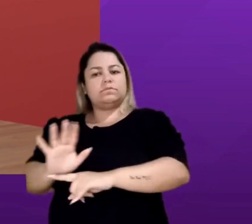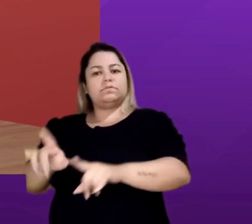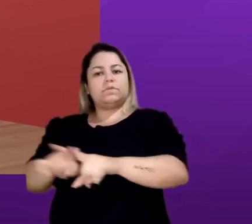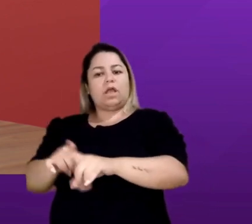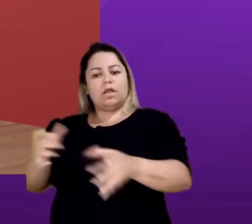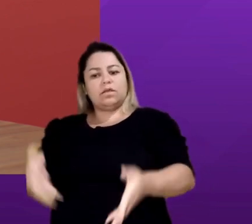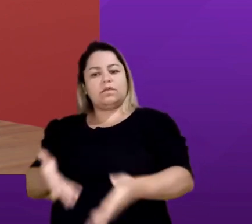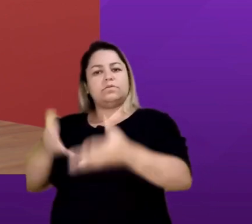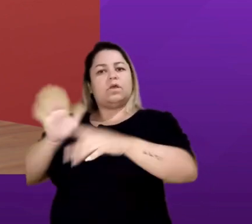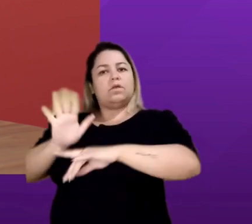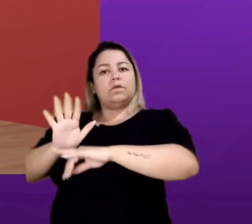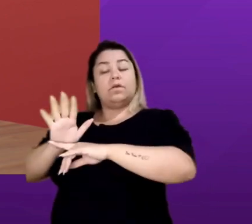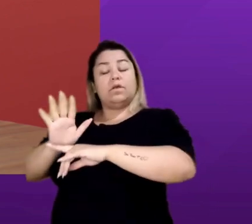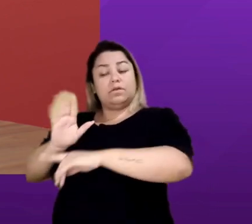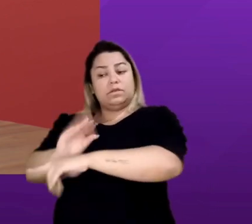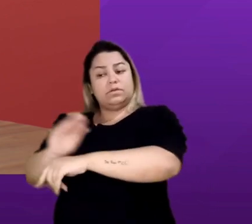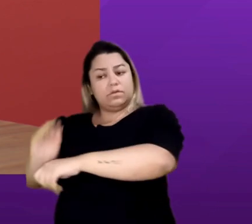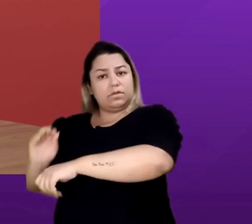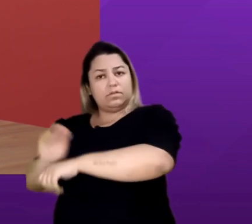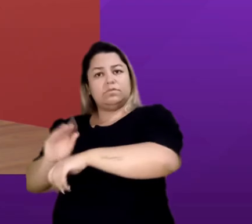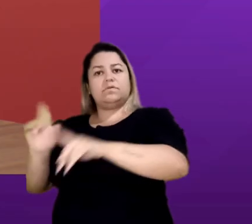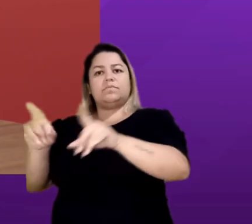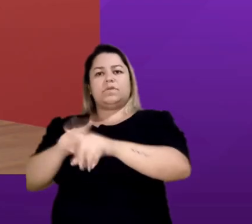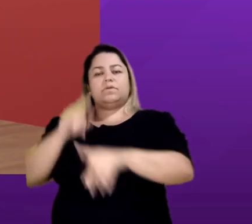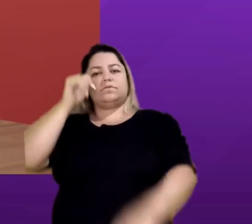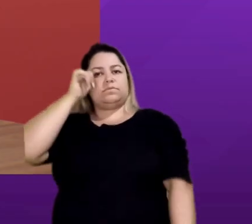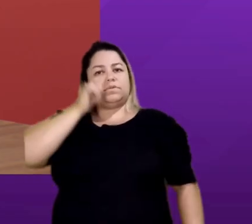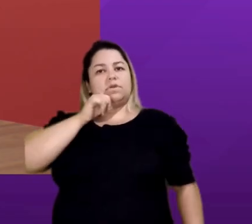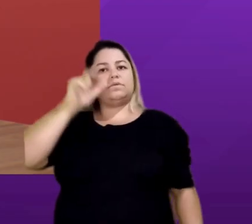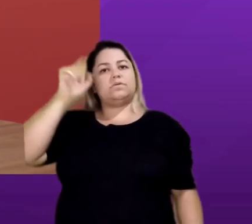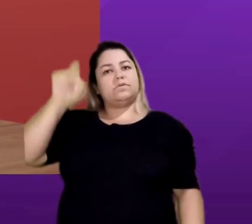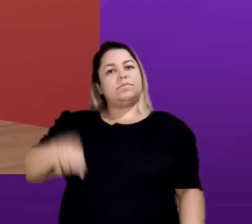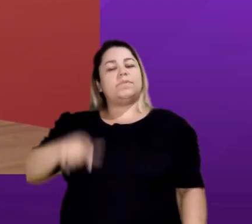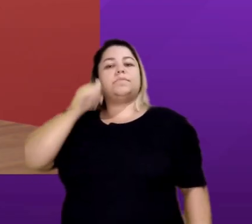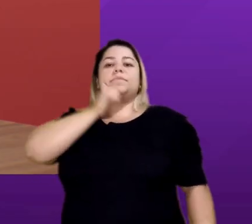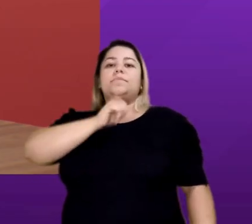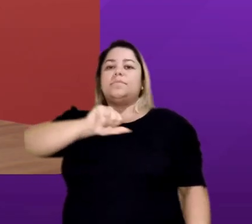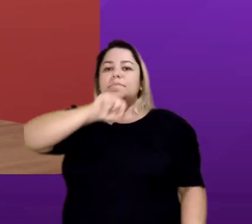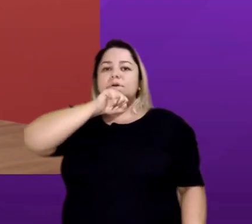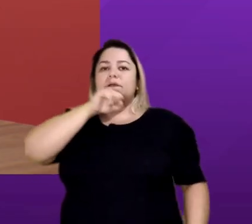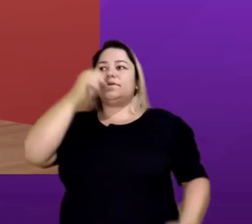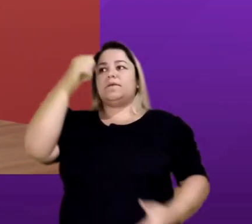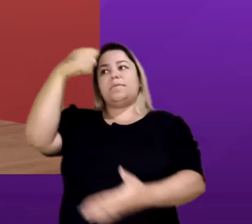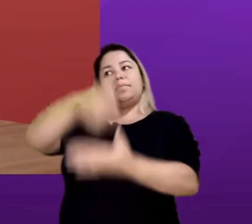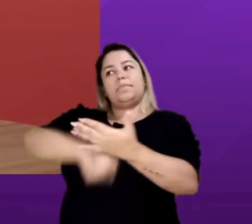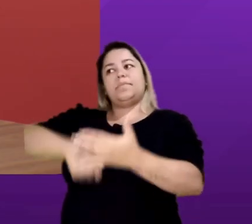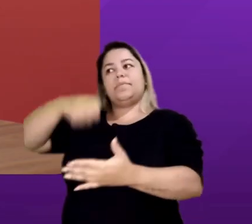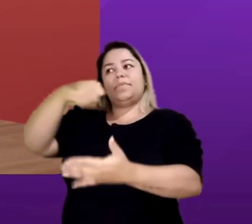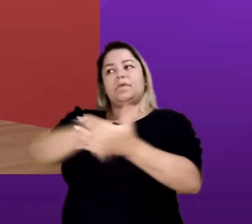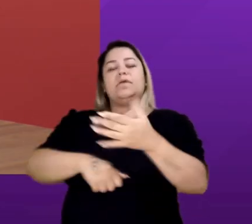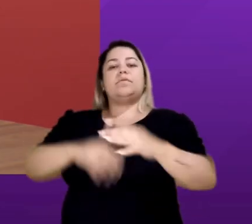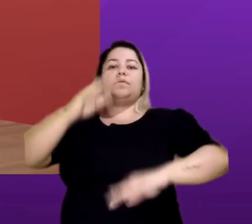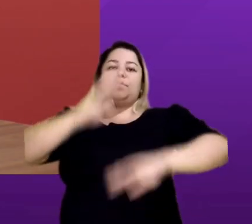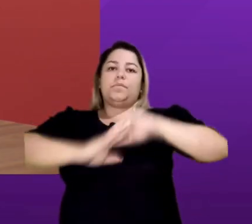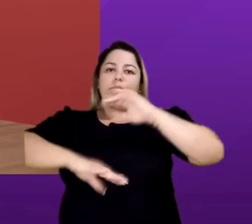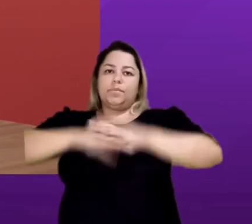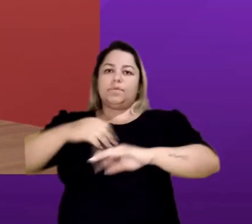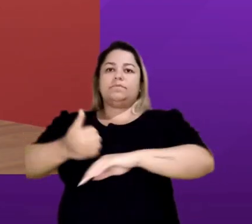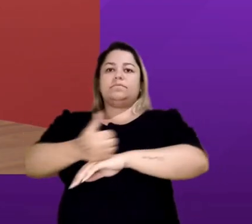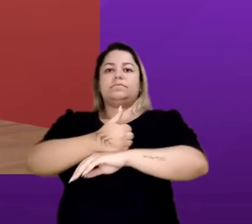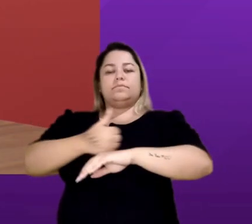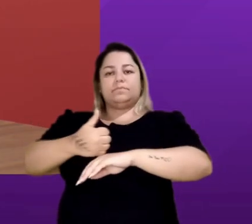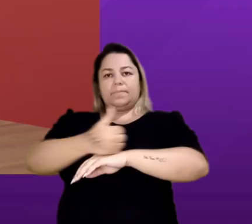para essa mulher que é mãe, que é militante, que é profissional e que